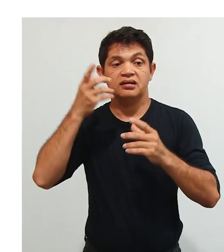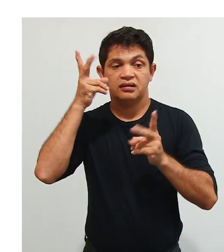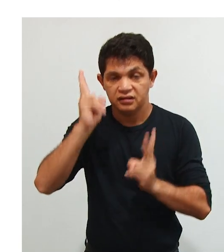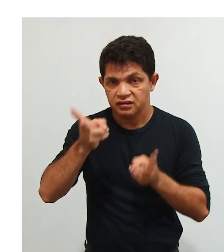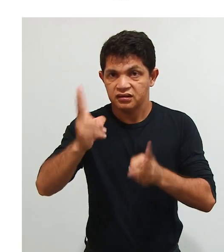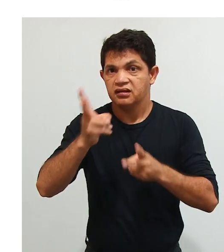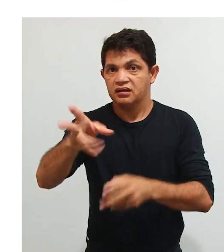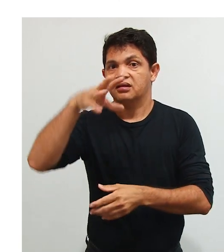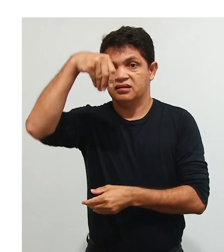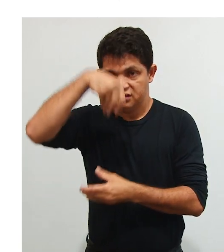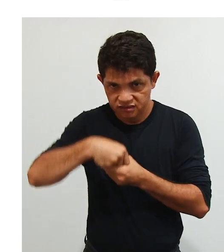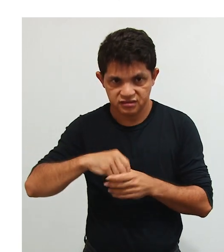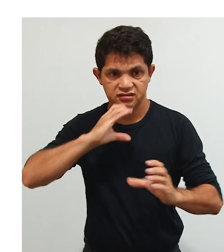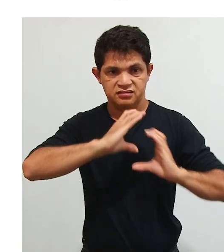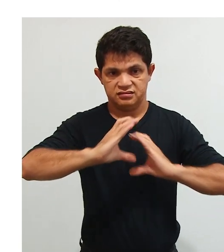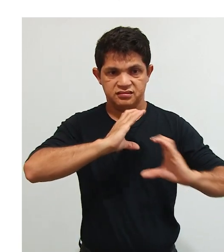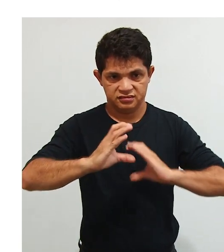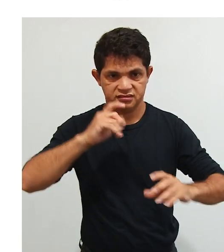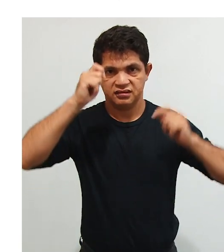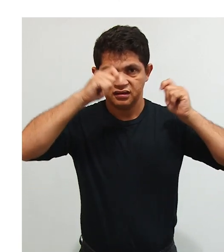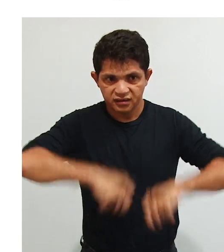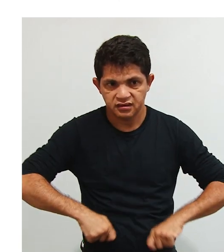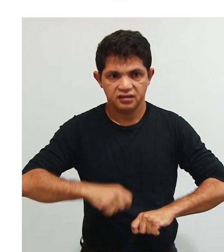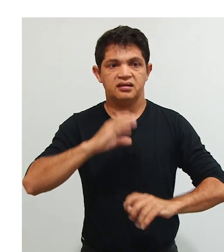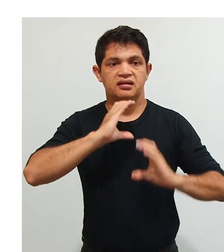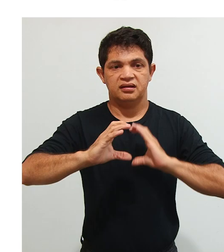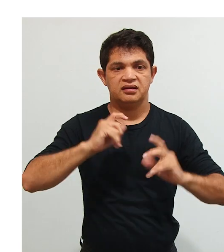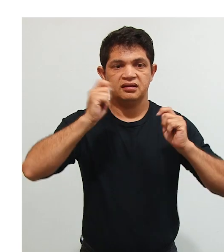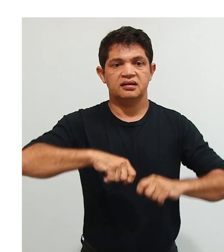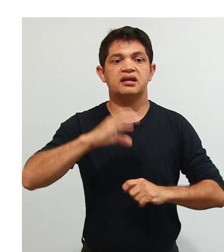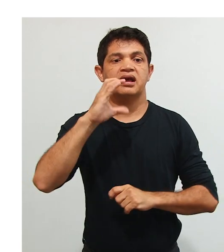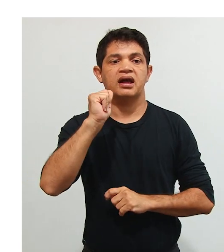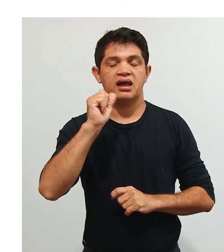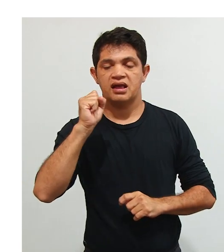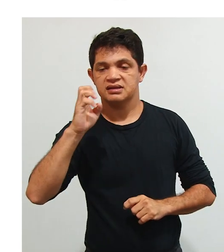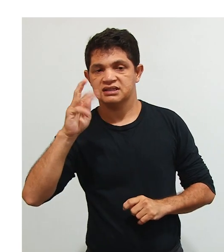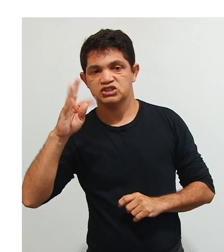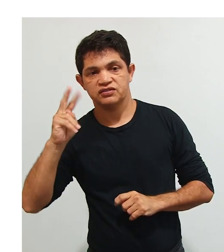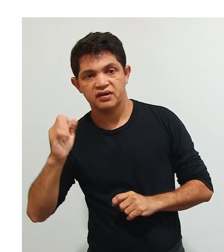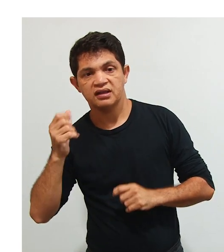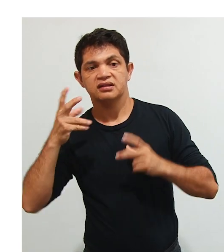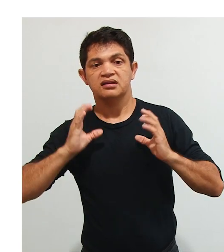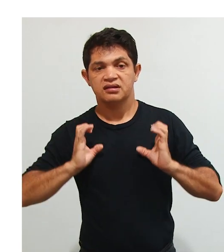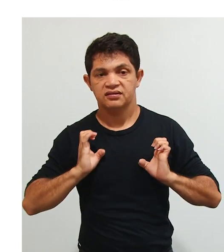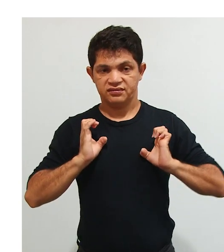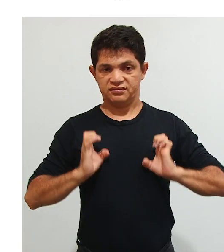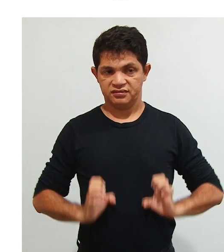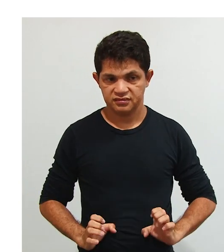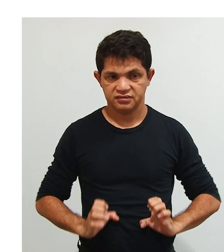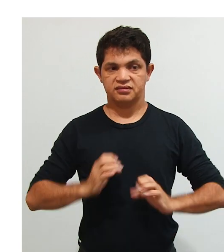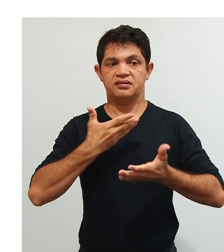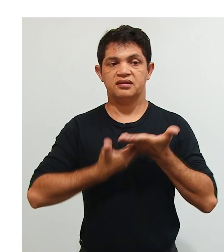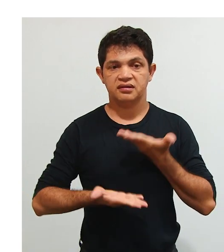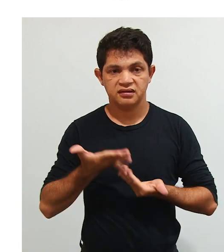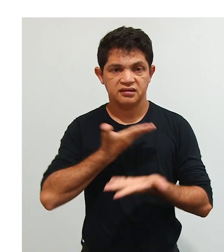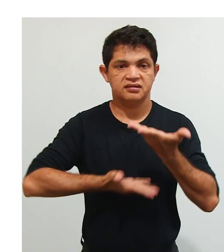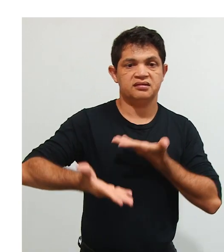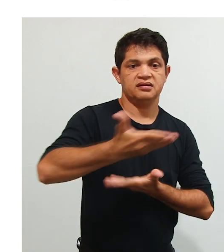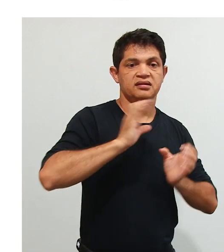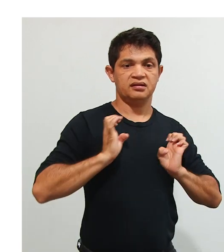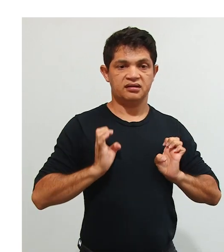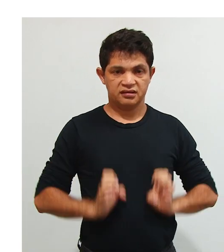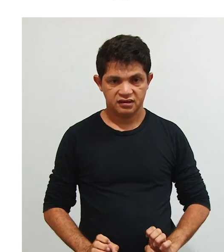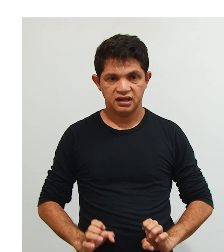continuando nossa caminhada dentro da comunicação assertiva e eficaz, nós temos competências,